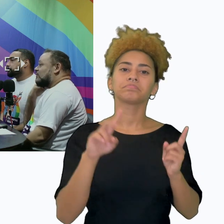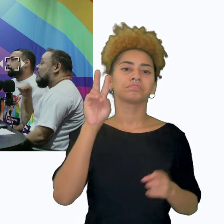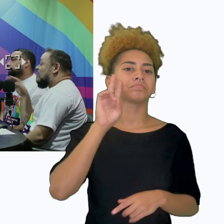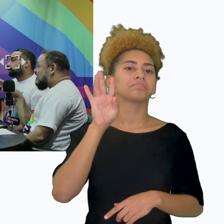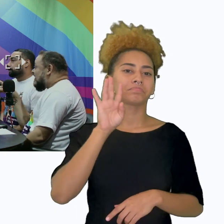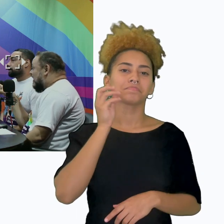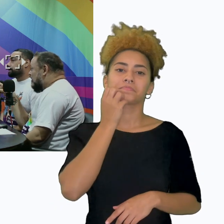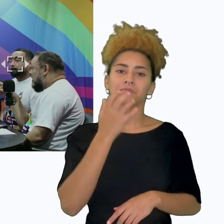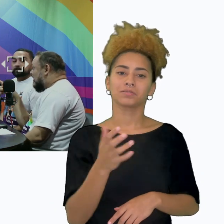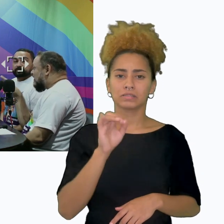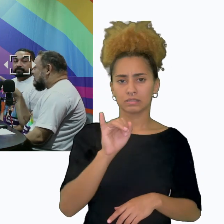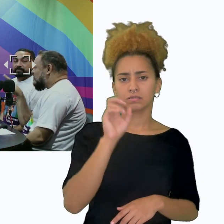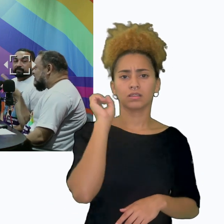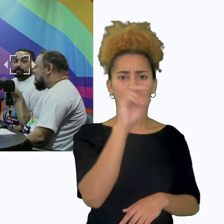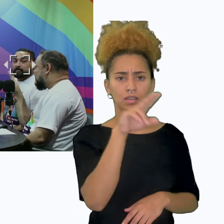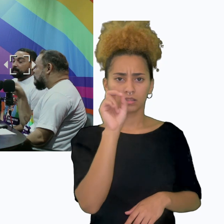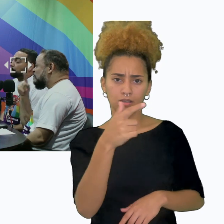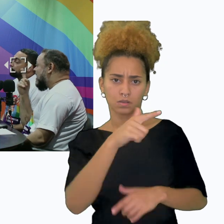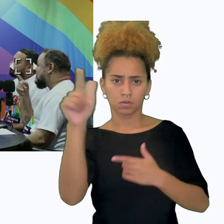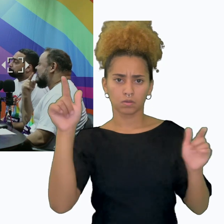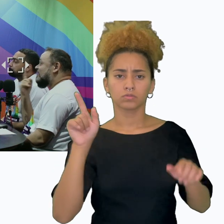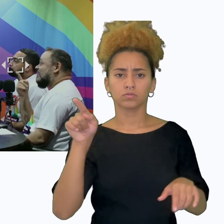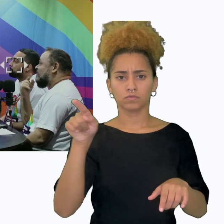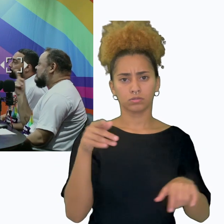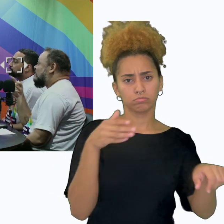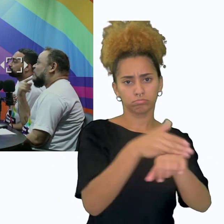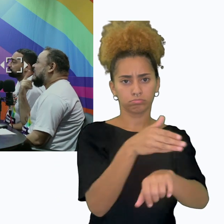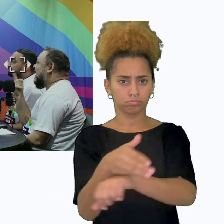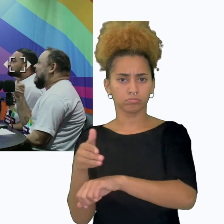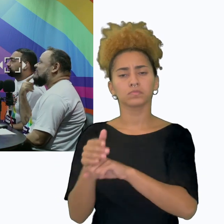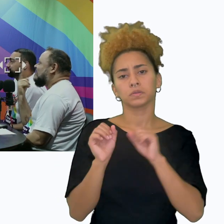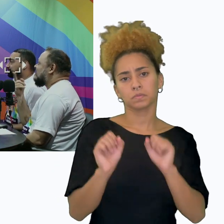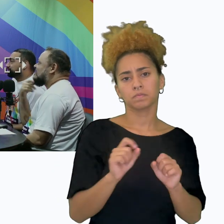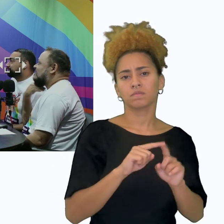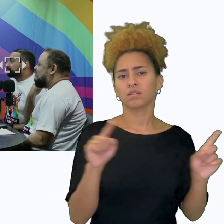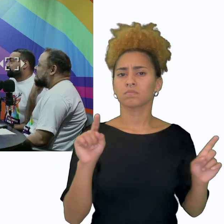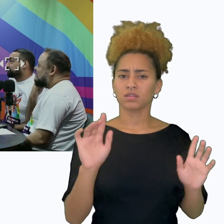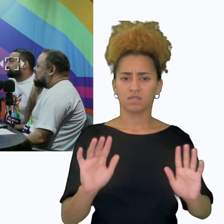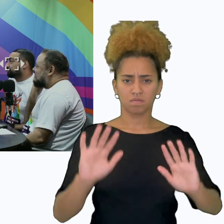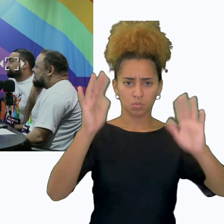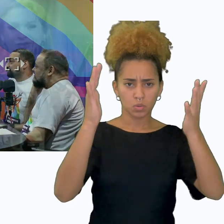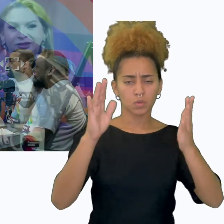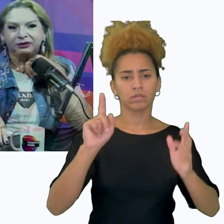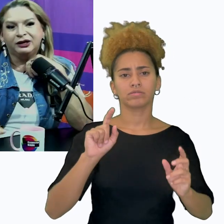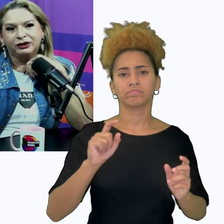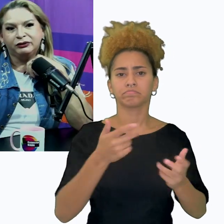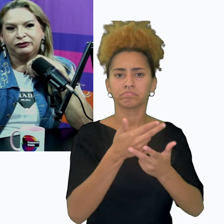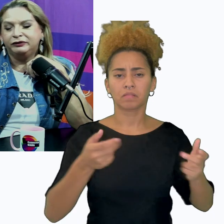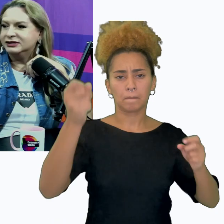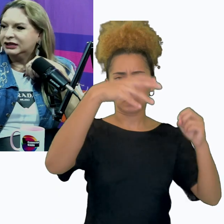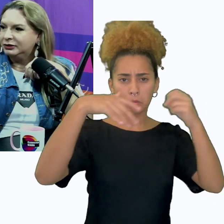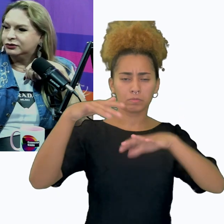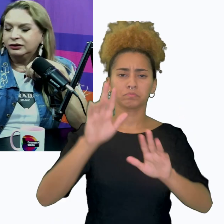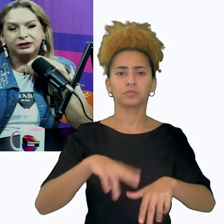final da Já Itália. voltei Mas no é legal final. lembrar, Laila, se você lembrar de outros lugares É. que você Anistia, frequentava. é. Aí, mas boate eu nunca tinha ido. E aí, quando eu fui,